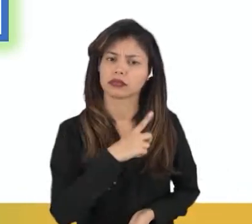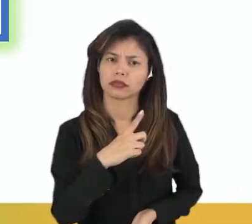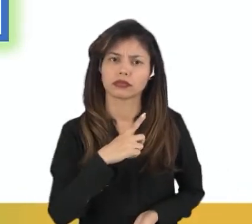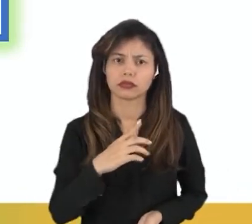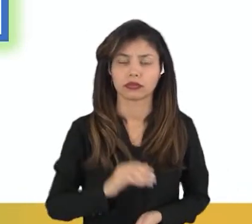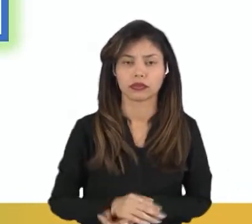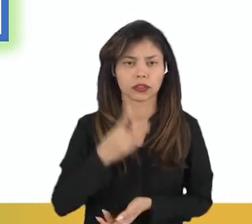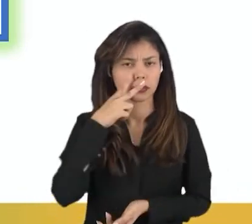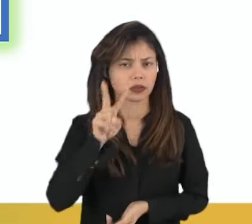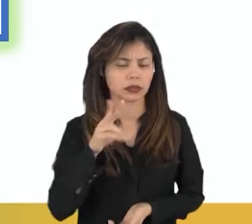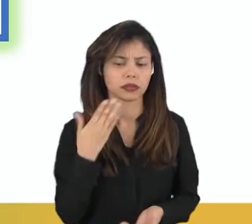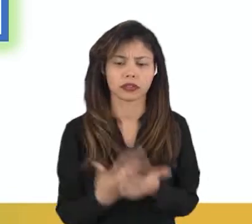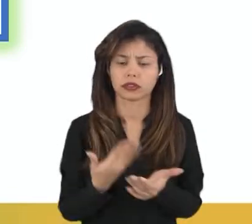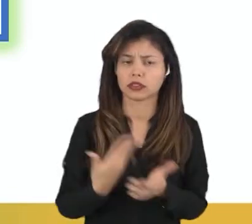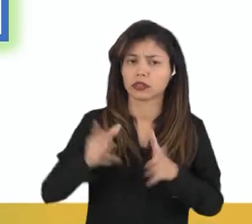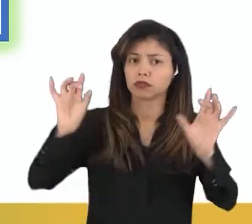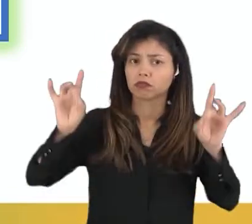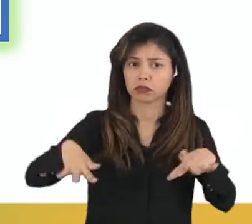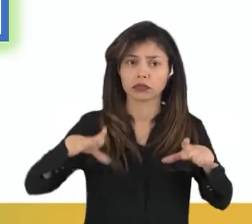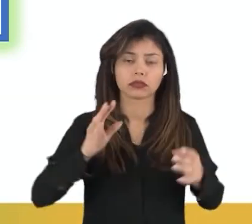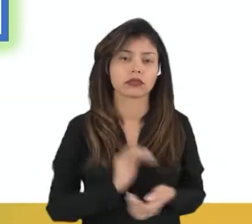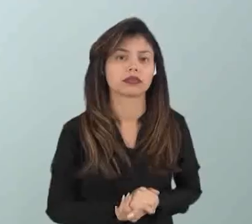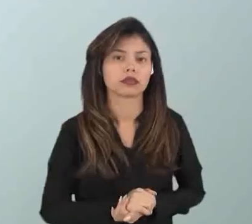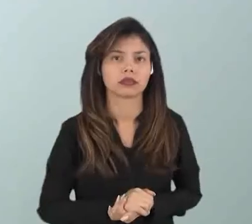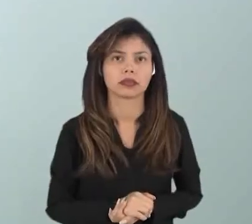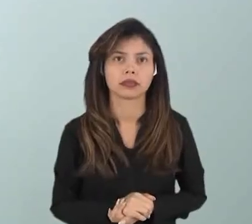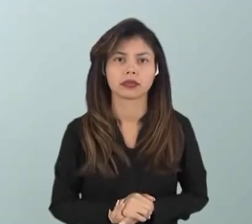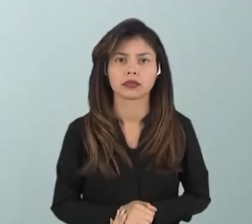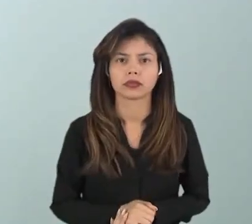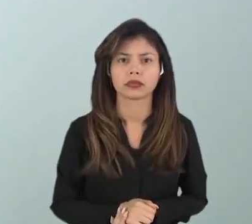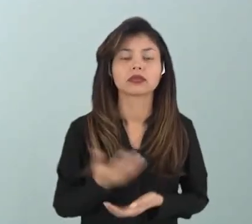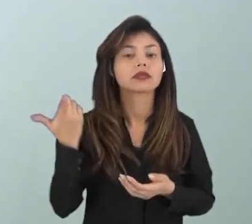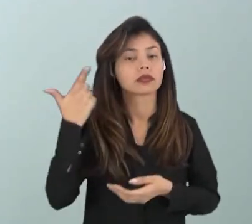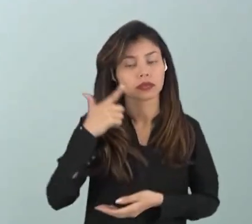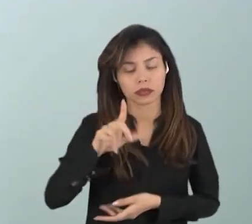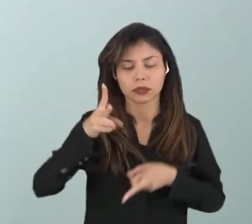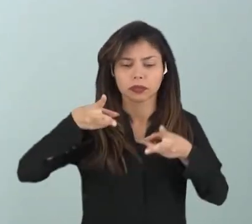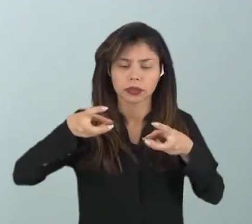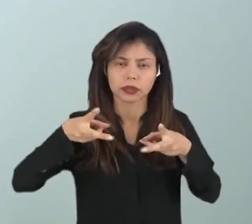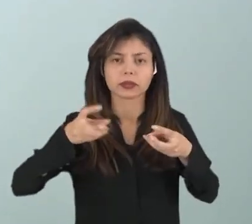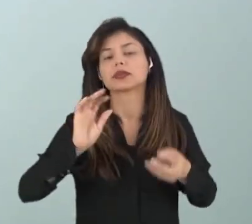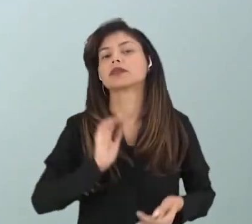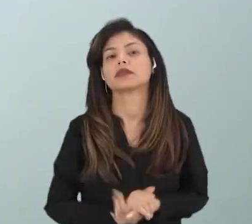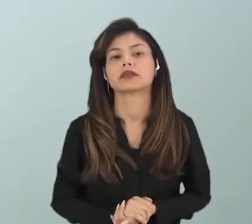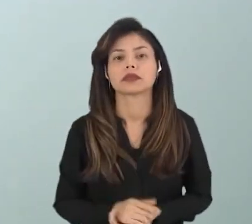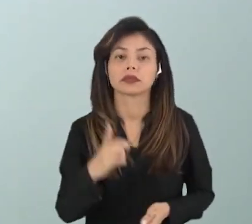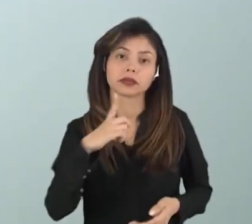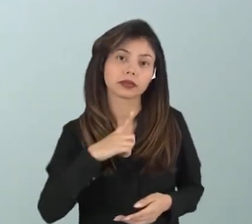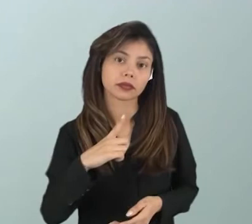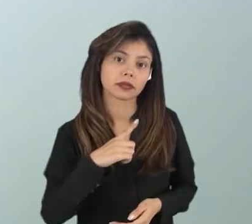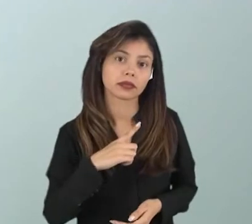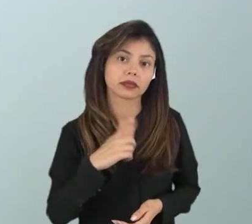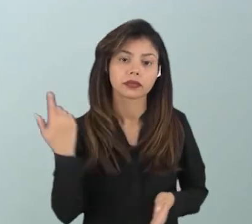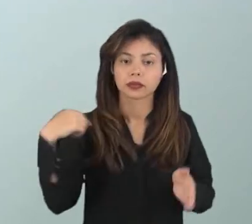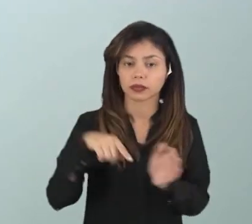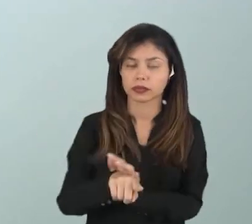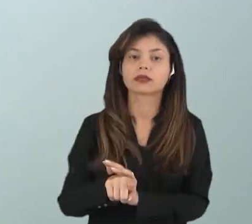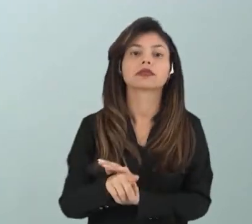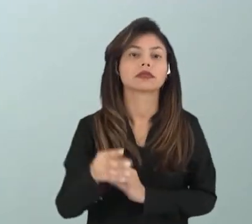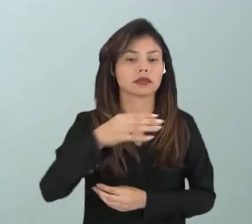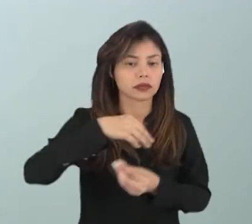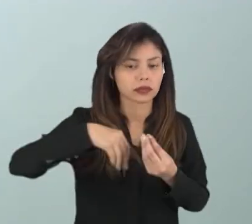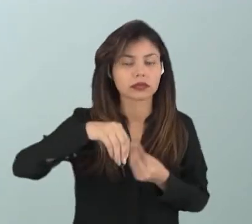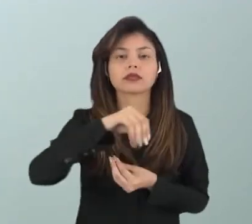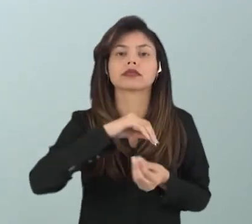nós vimos na última aula. Então, com isso, vocês conseguiram perceber aí que existem questões que envolvem